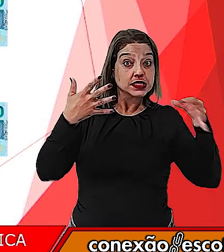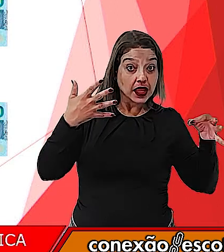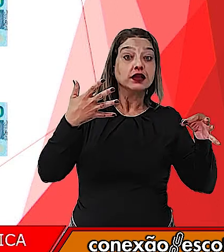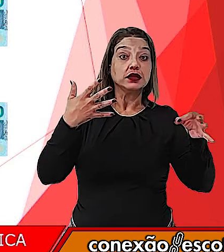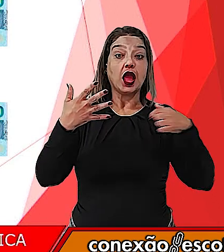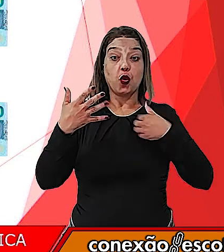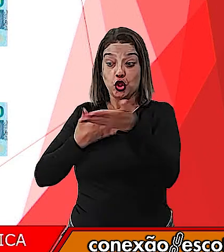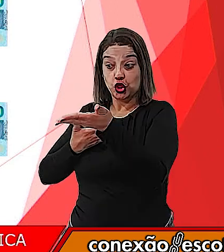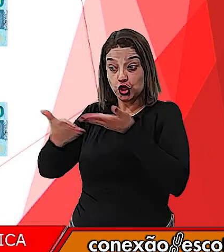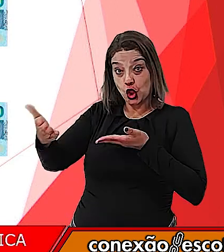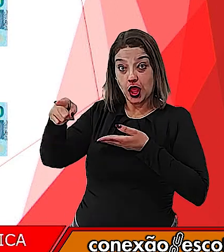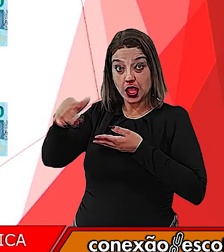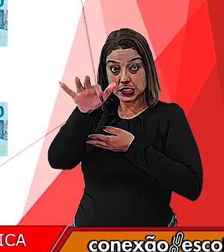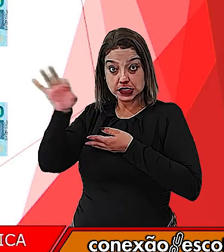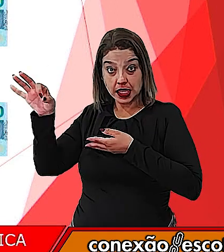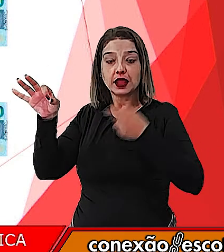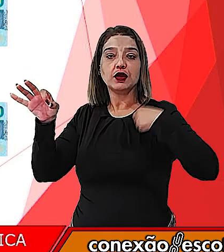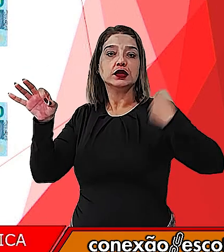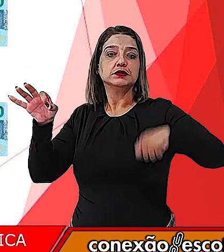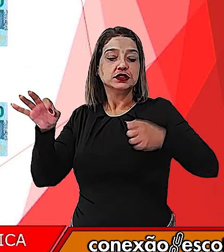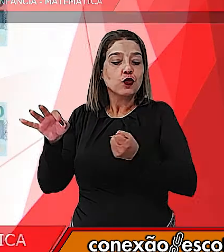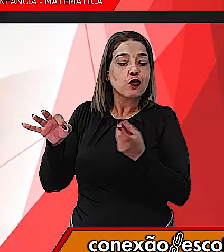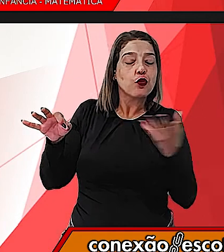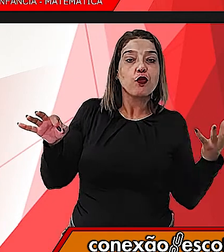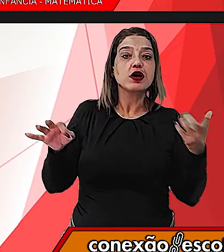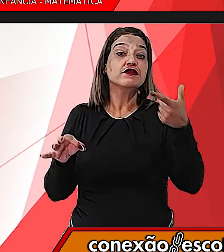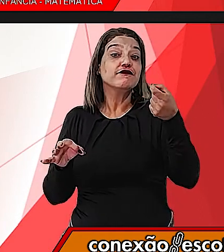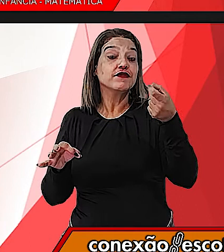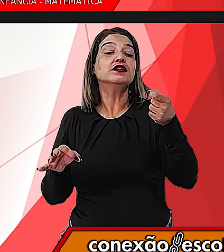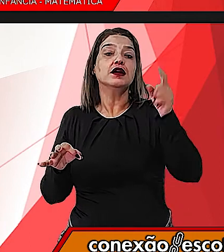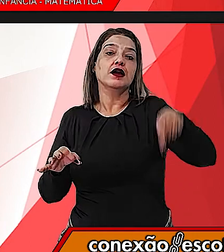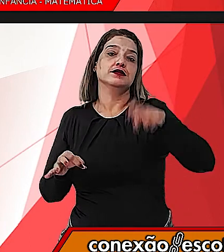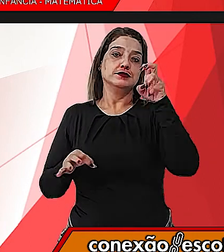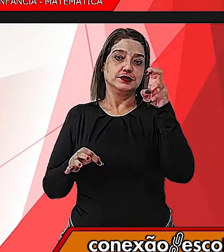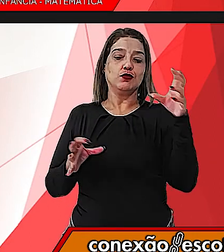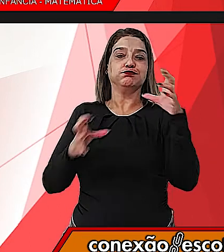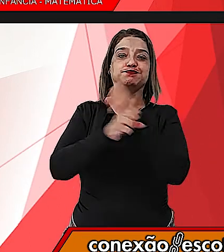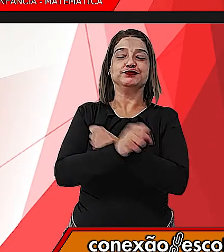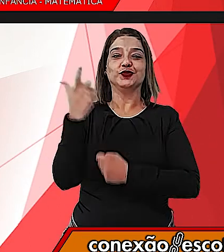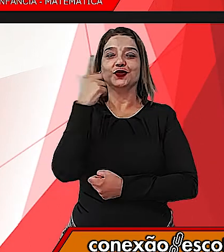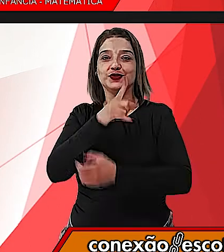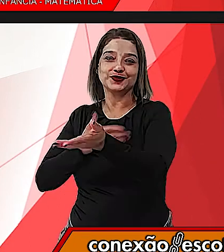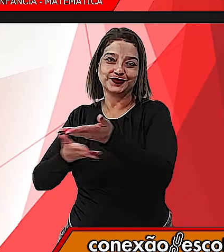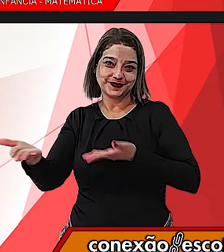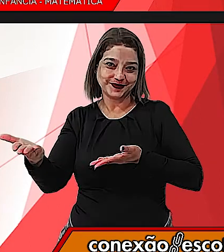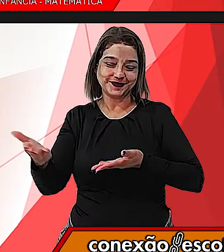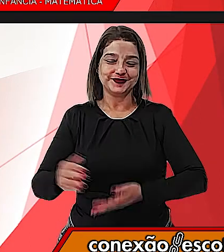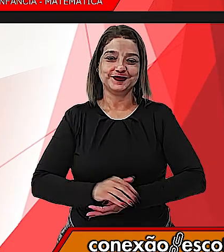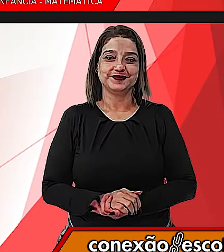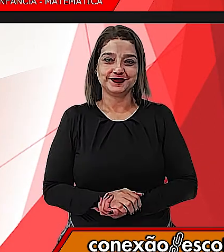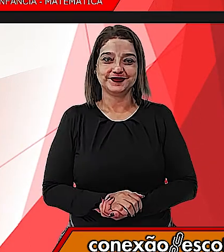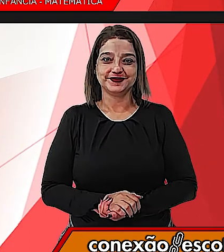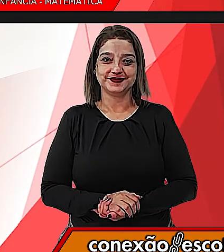uma nota de R$ 100, poderíamos, para equivaler ao valor, poderíamos ter 5 notas